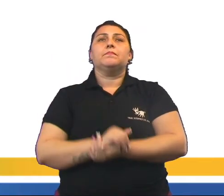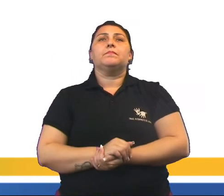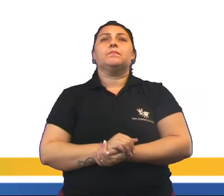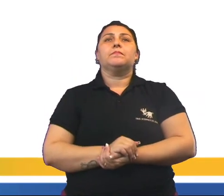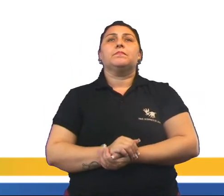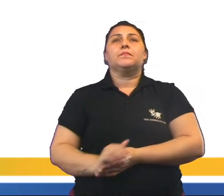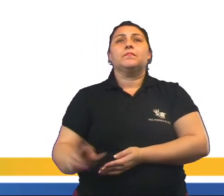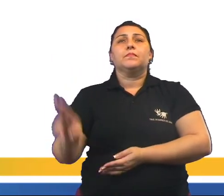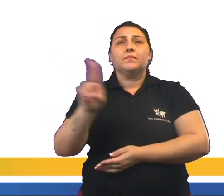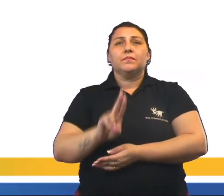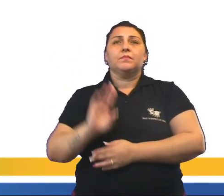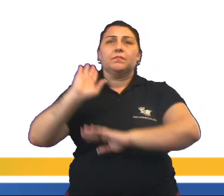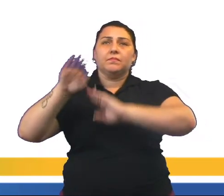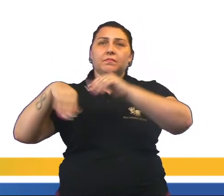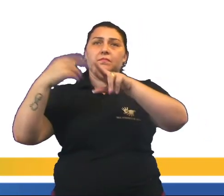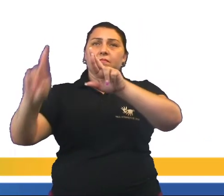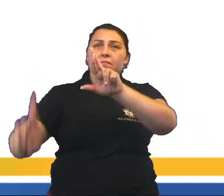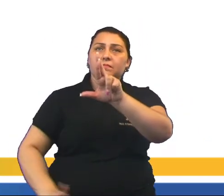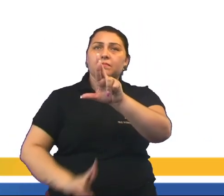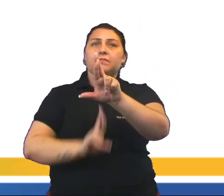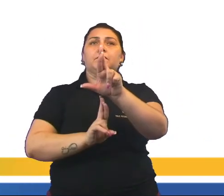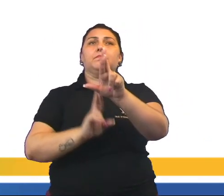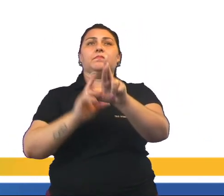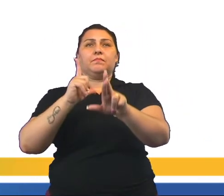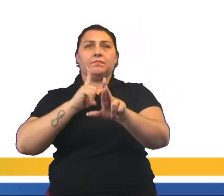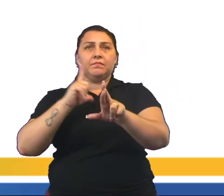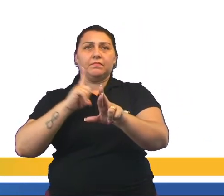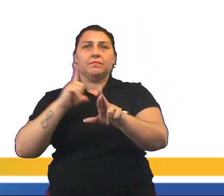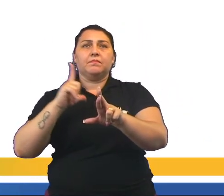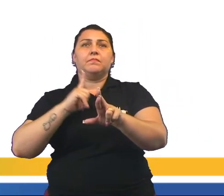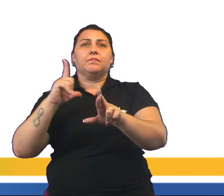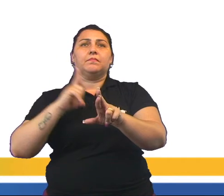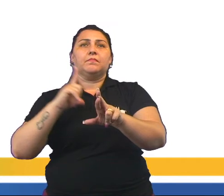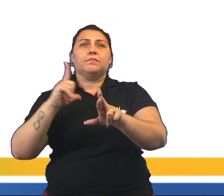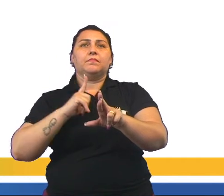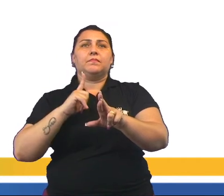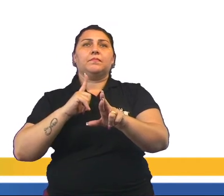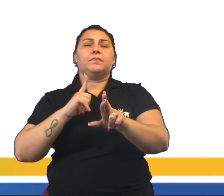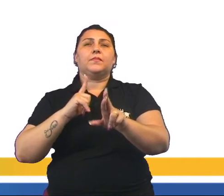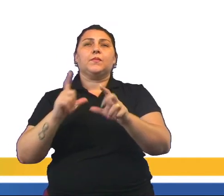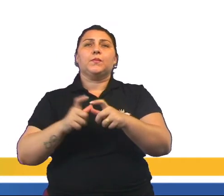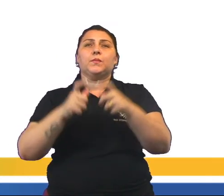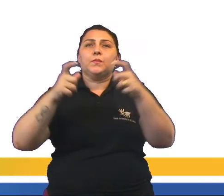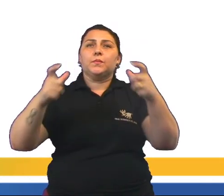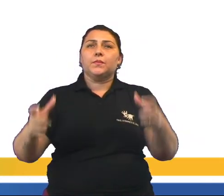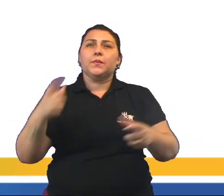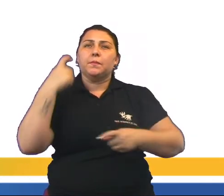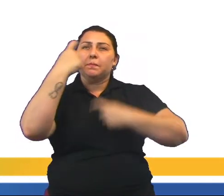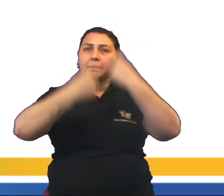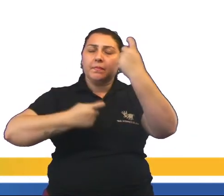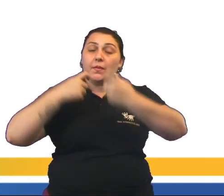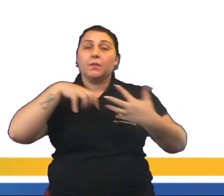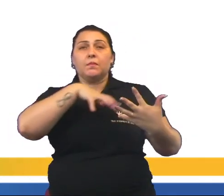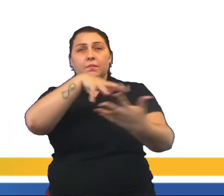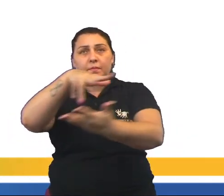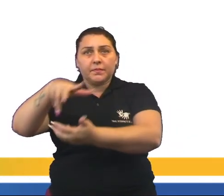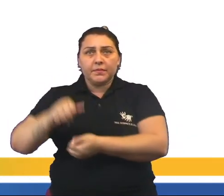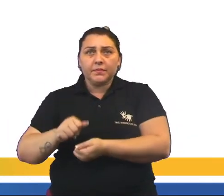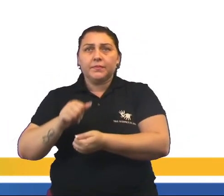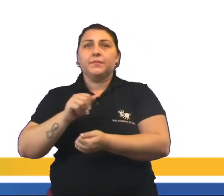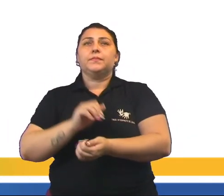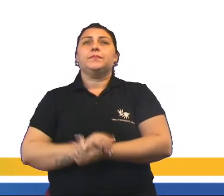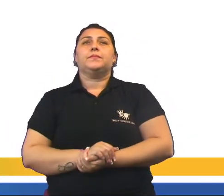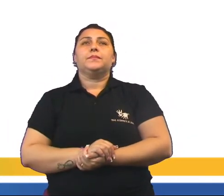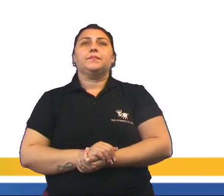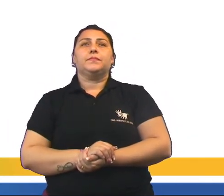questão. O uso do termo desenvolvimento sustentável tem se tornado recorrente à medida que cresce